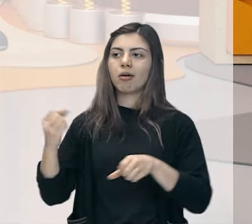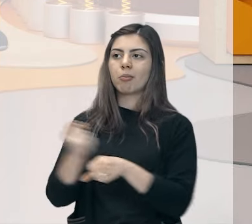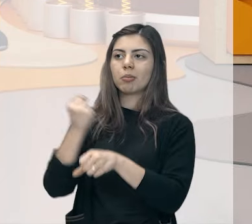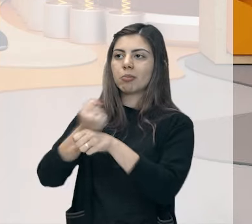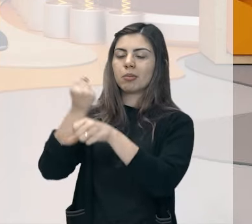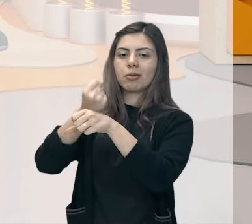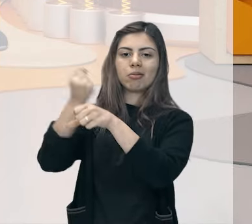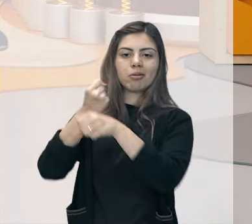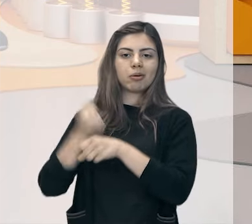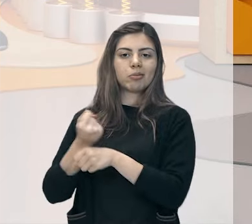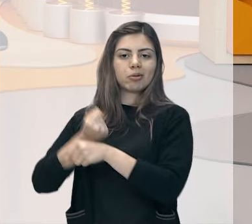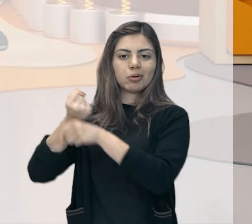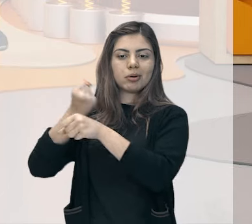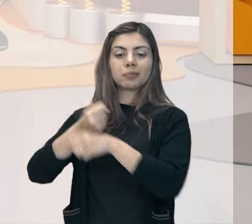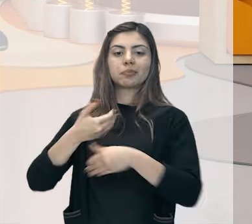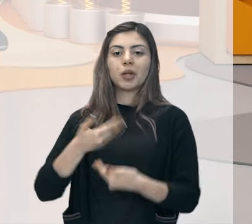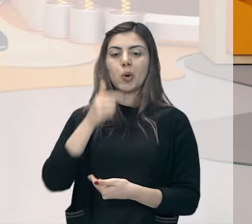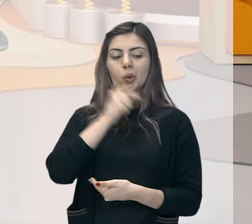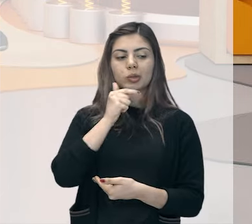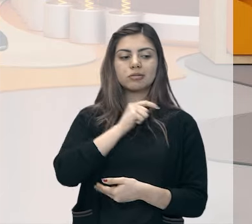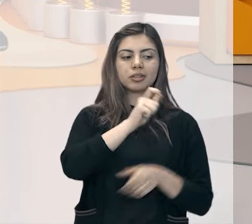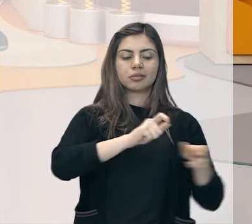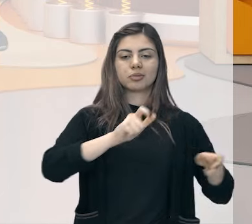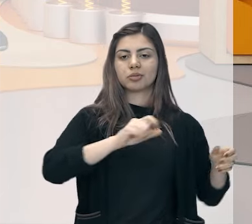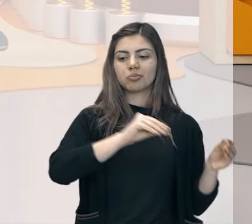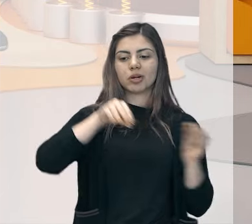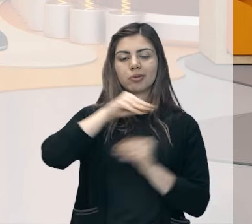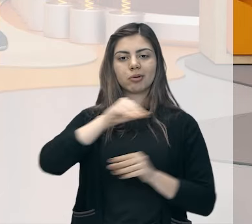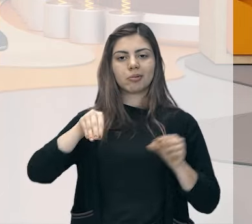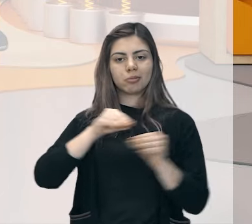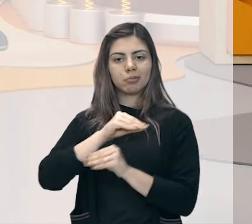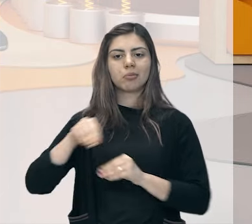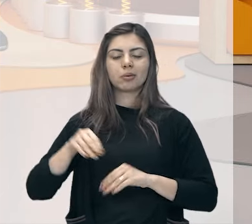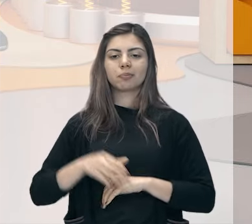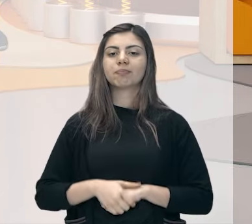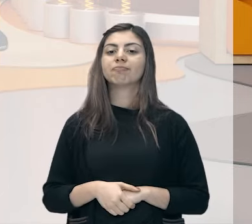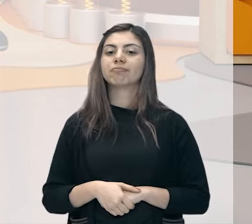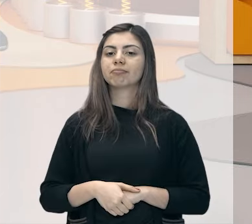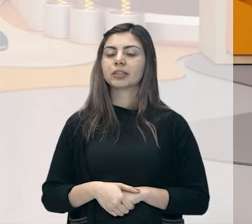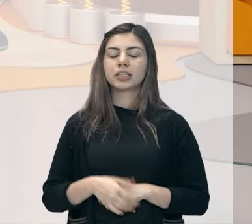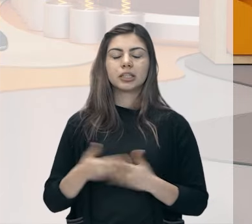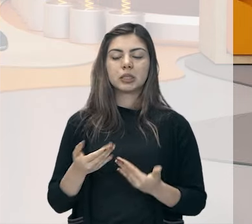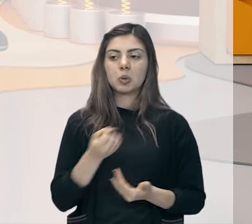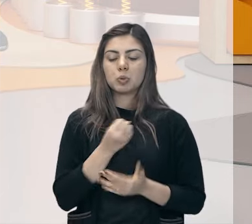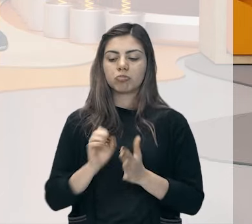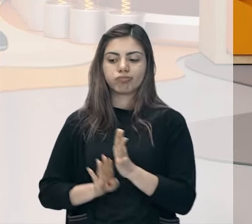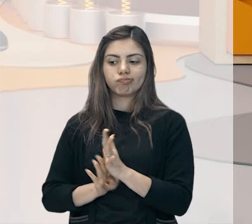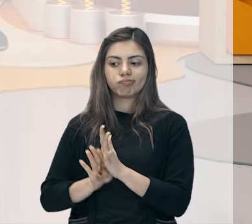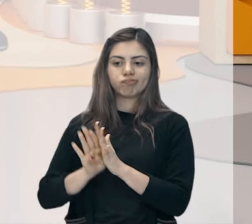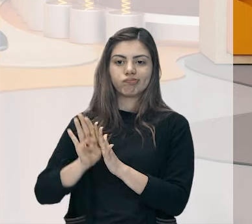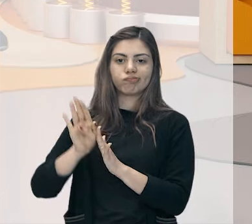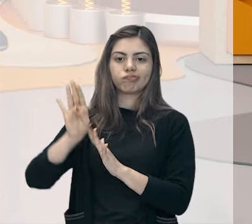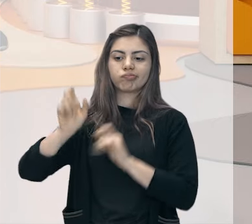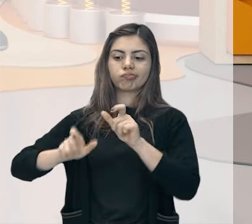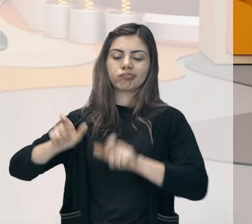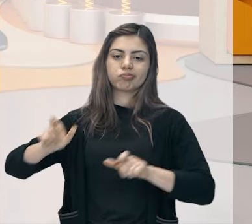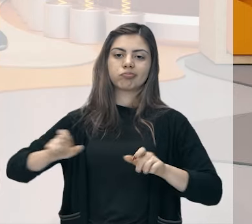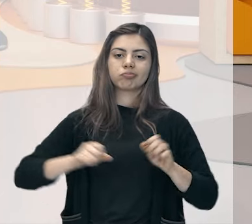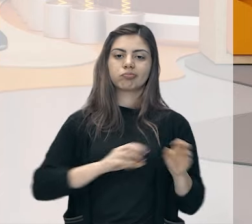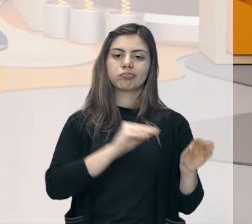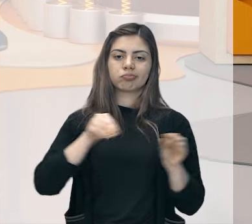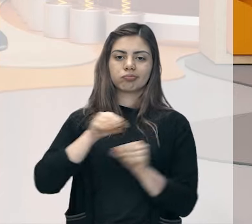construída para acomodar a crescente população urbana, esse número cada vez maior de trabalhadores que